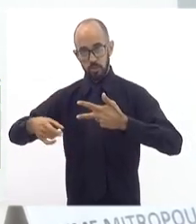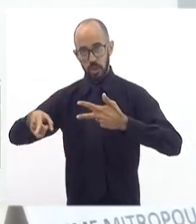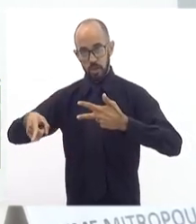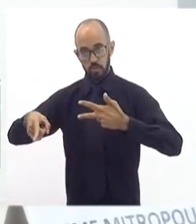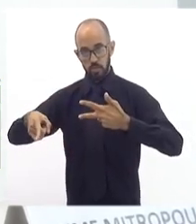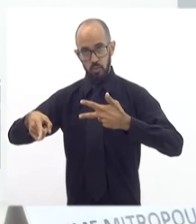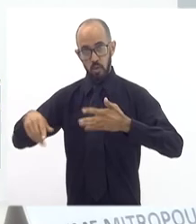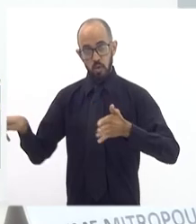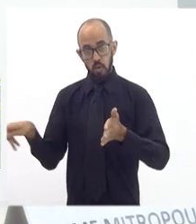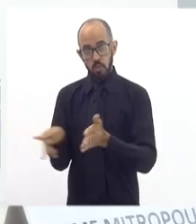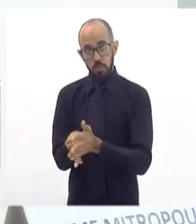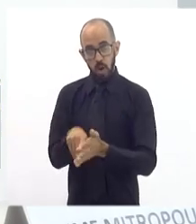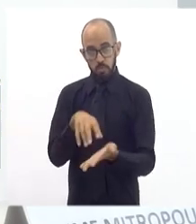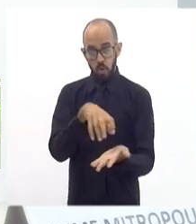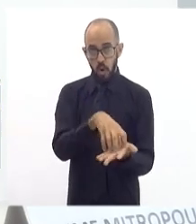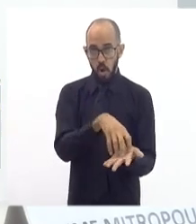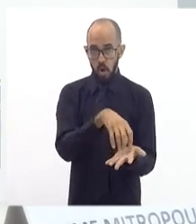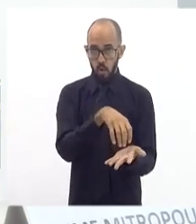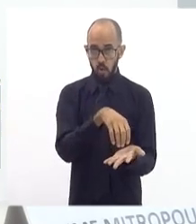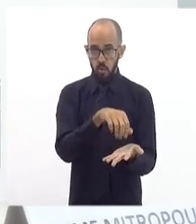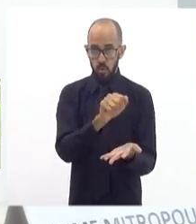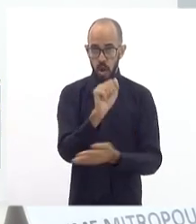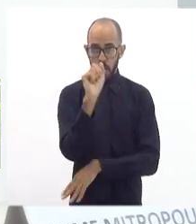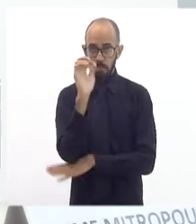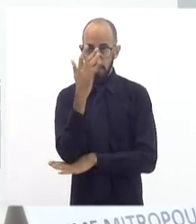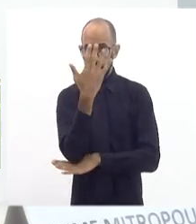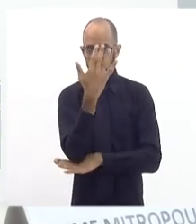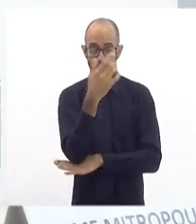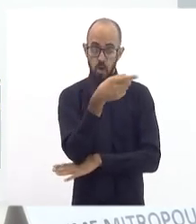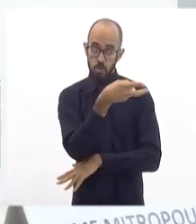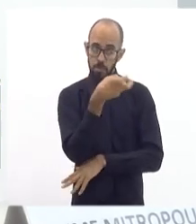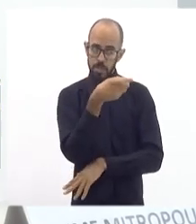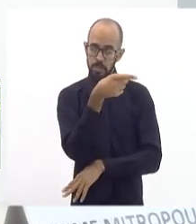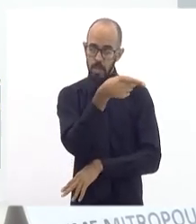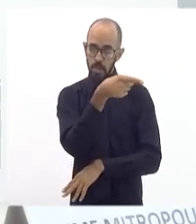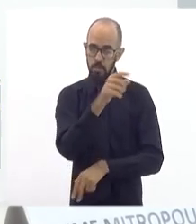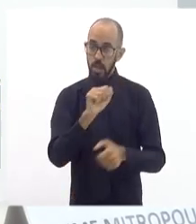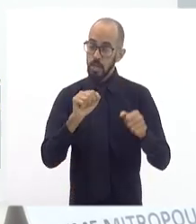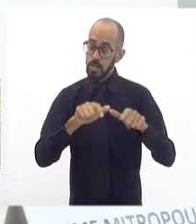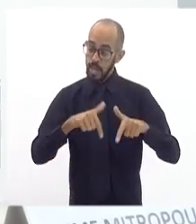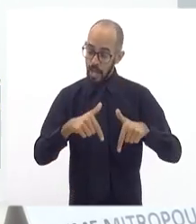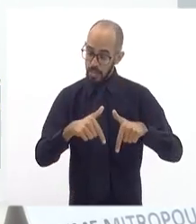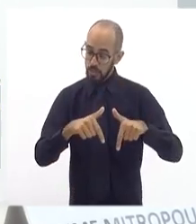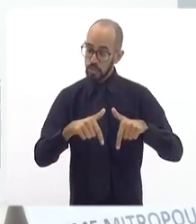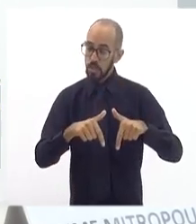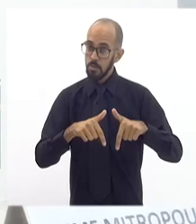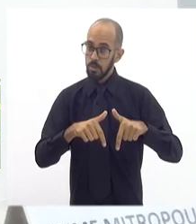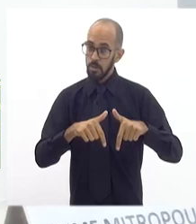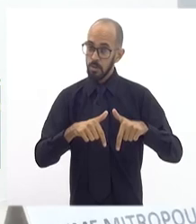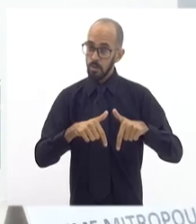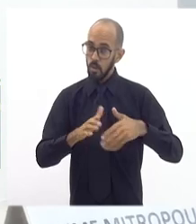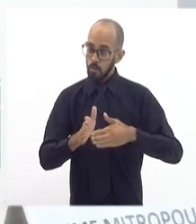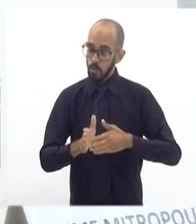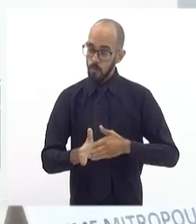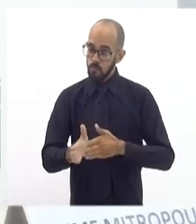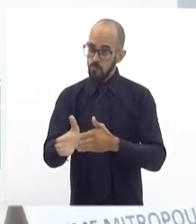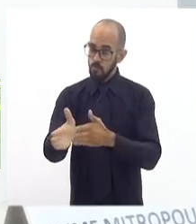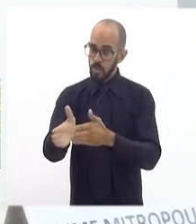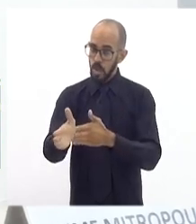próprio órgão ambiental Pese na balança e aja como devo agir como um Fiel